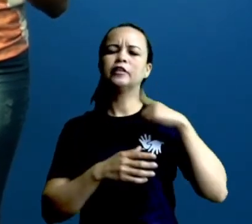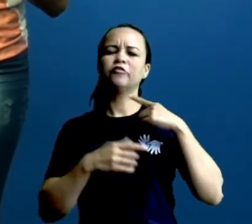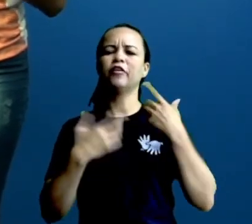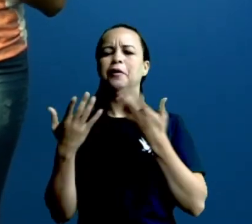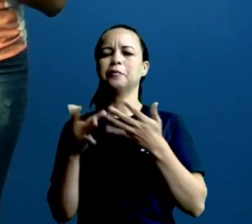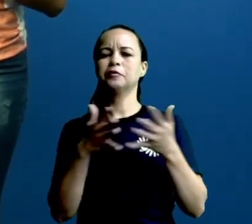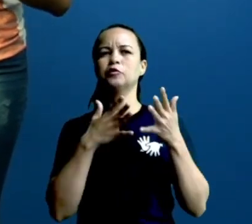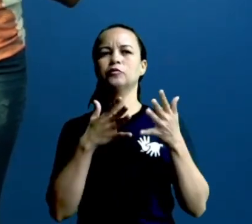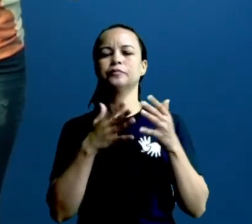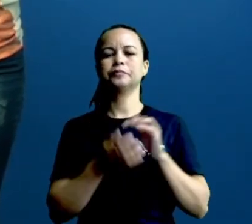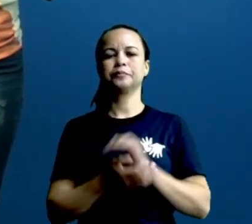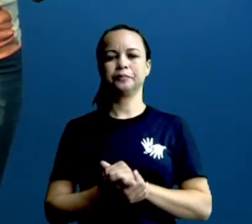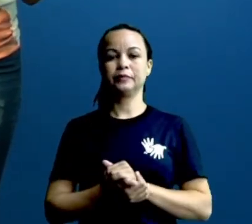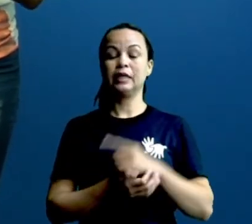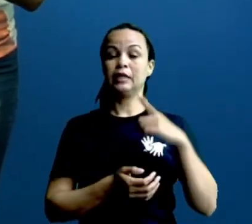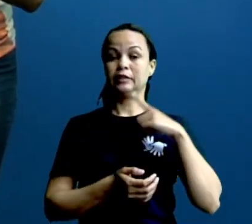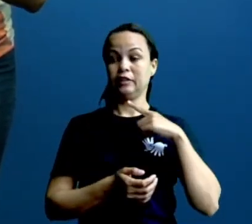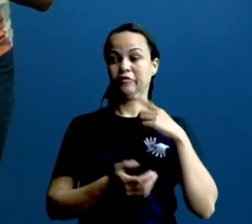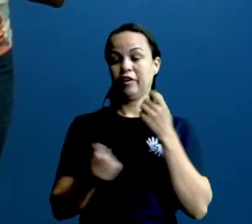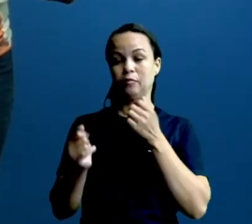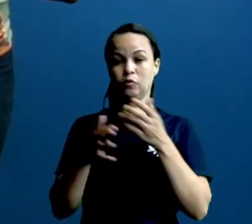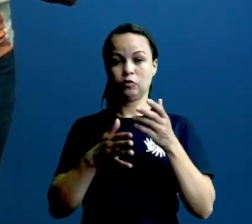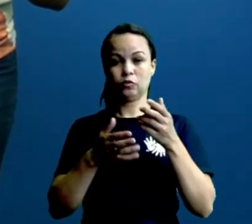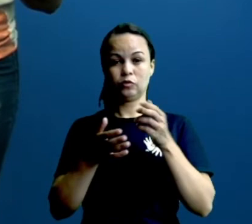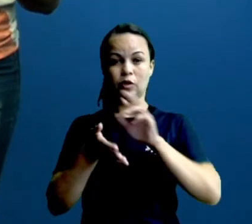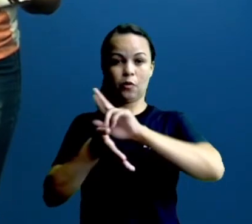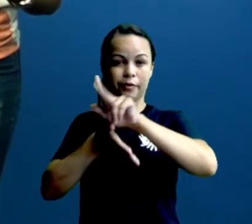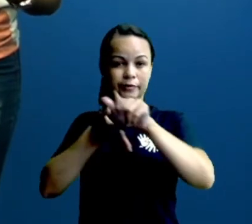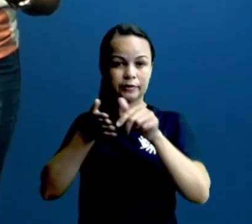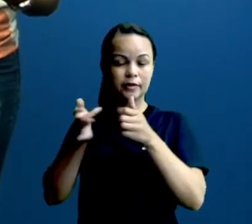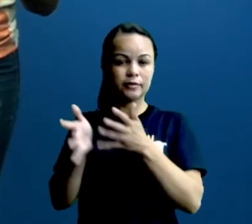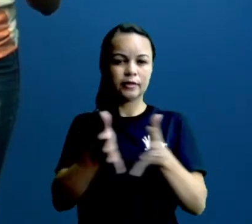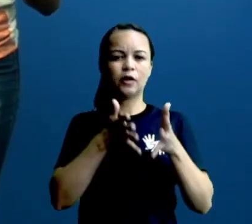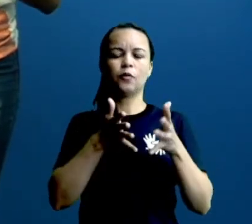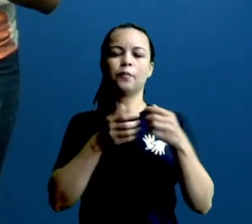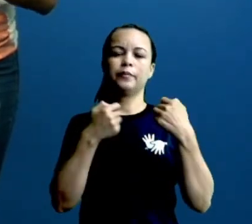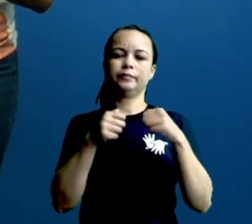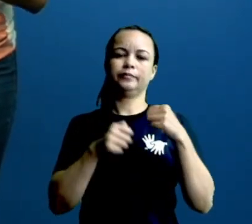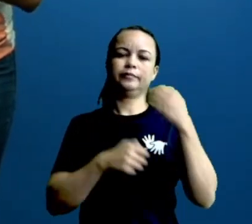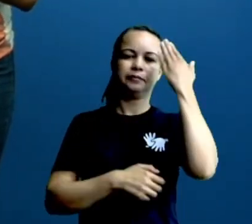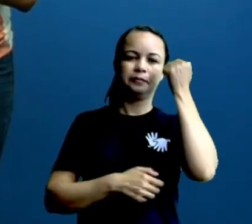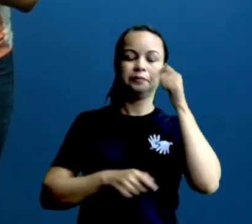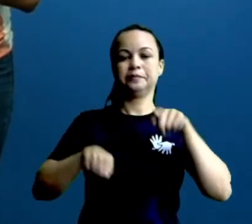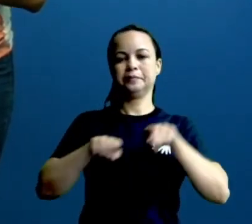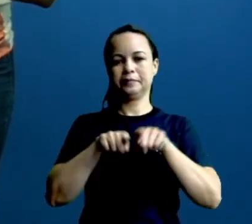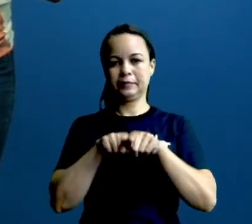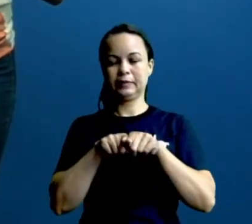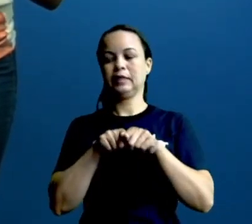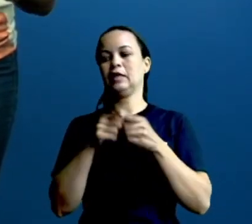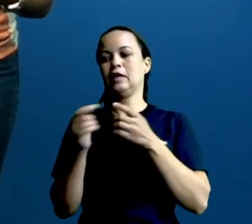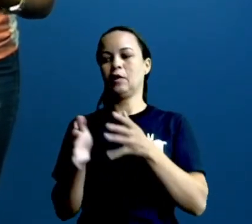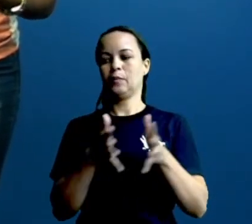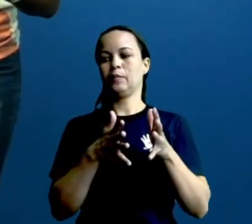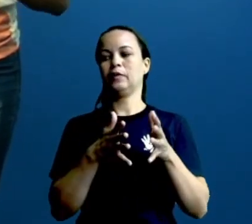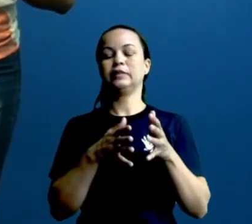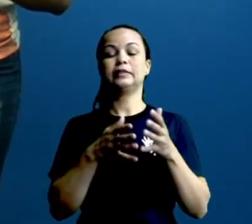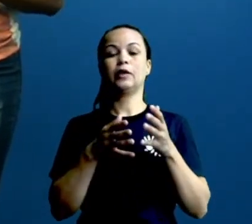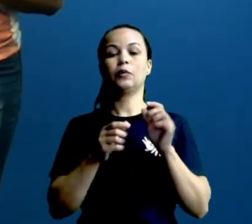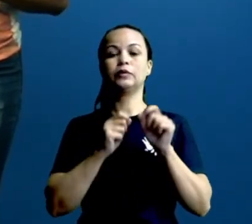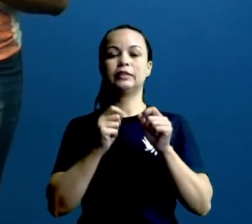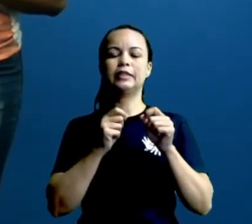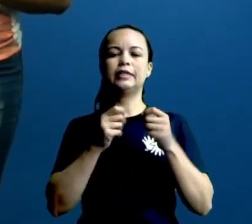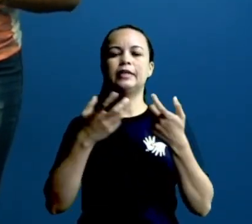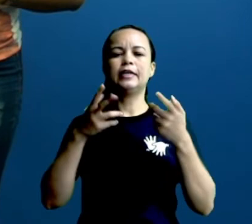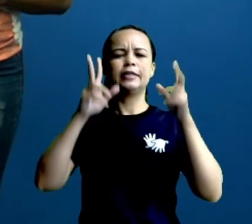pontos aí, os sinais, tá? Então, a gente precisa saber também. E agora, a progressão de tema e a lógica, a